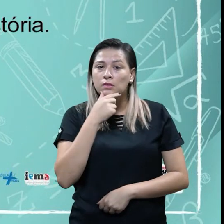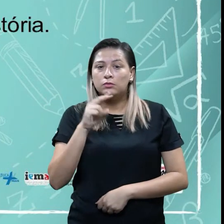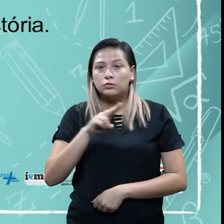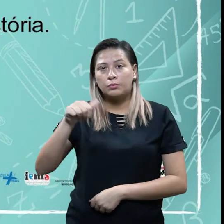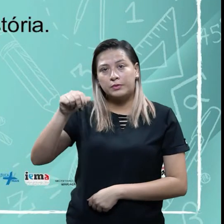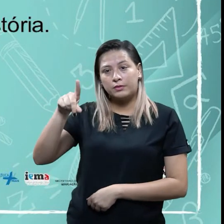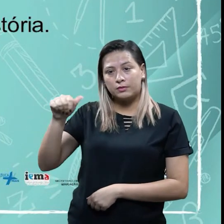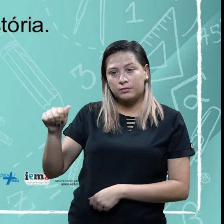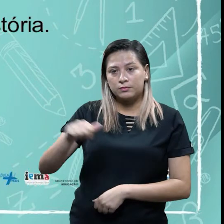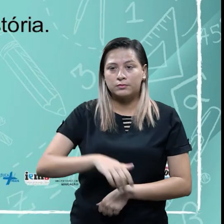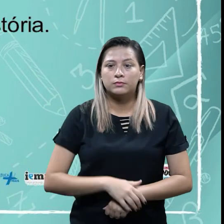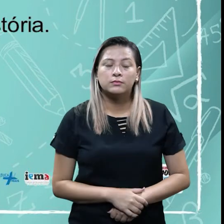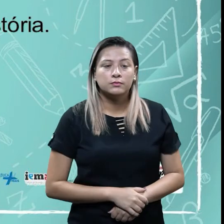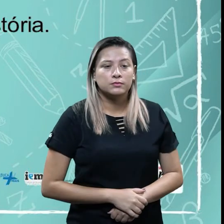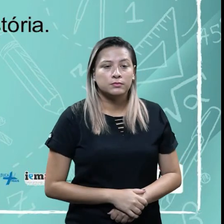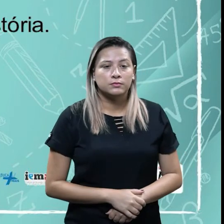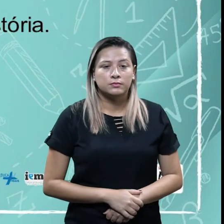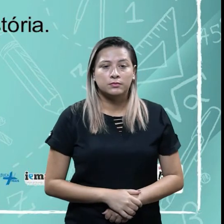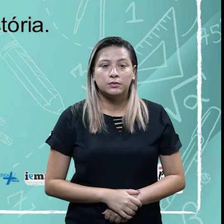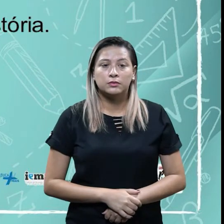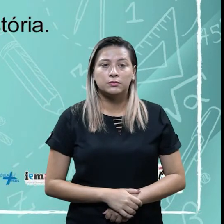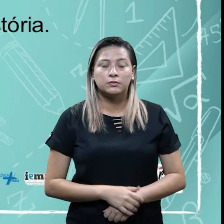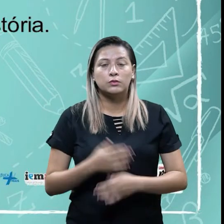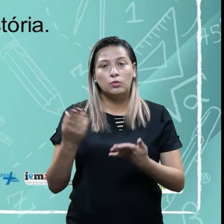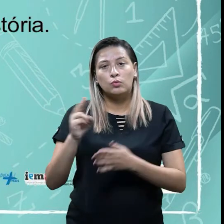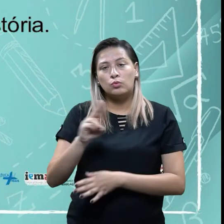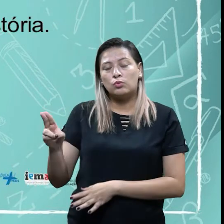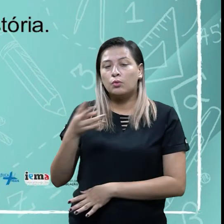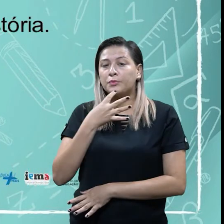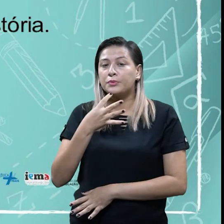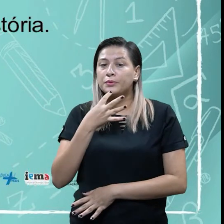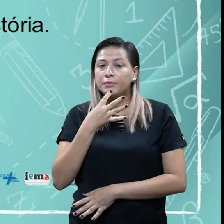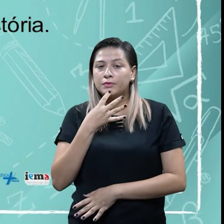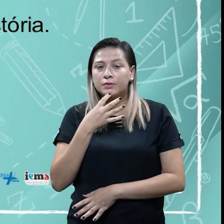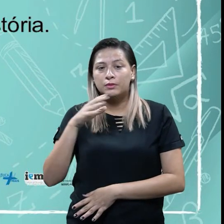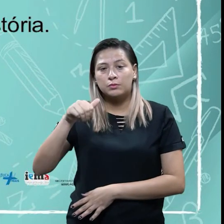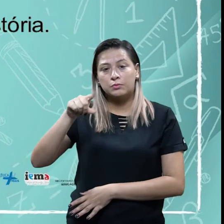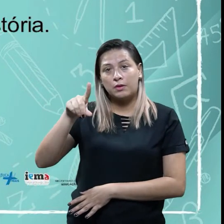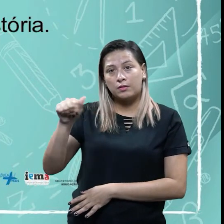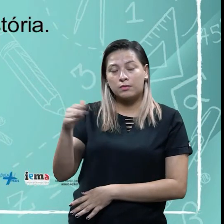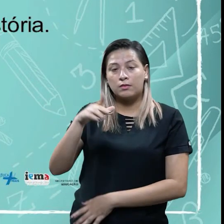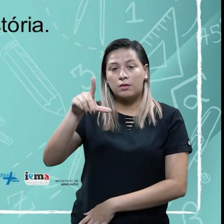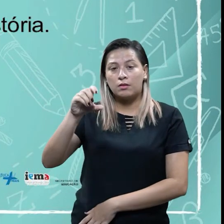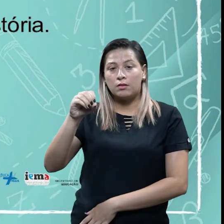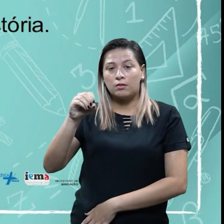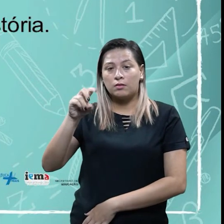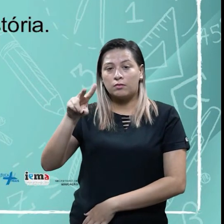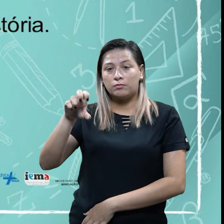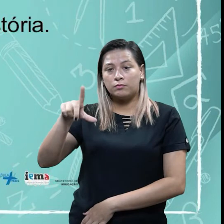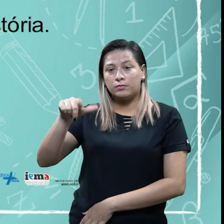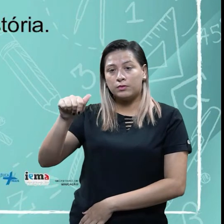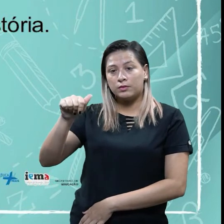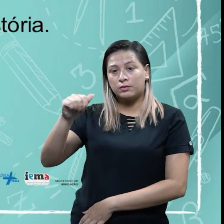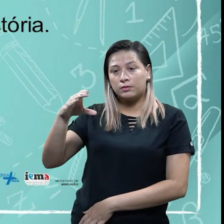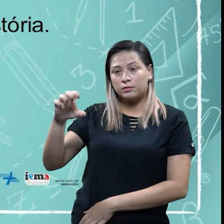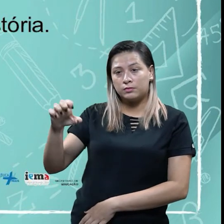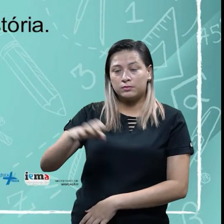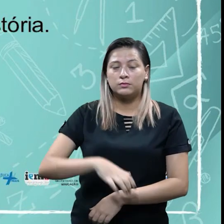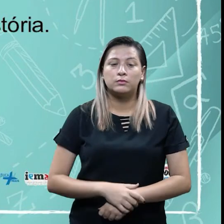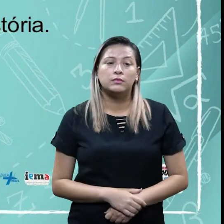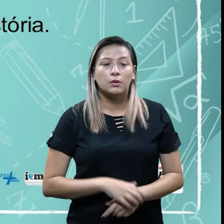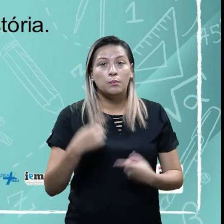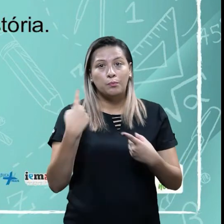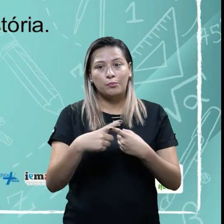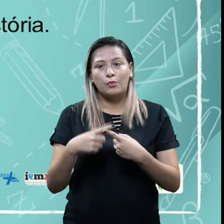como Ada Lovelace, devido ao título de nobreza, de Condessa de Lovelace, escreveu